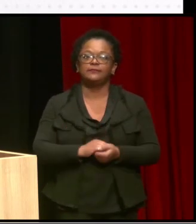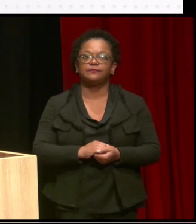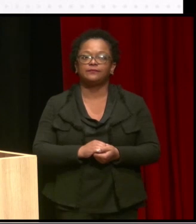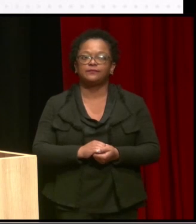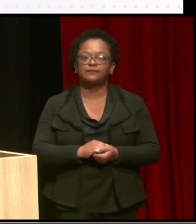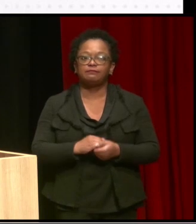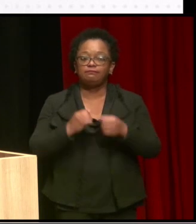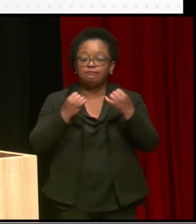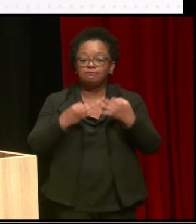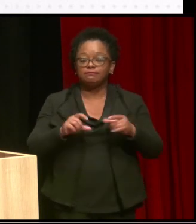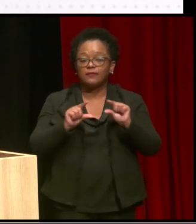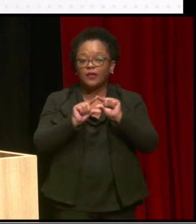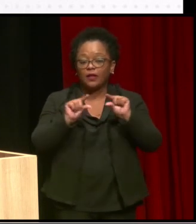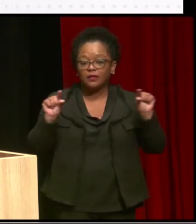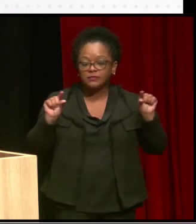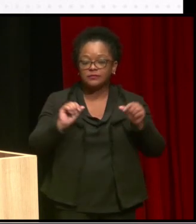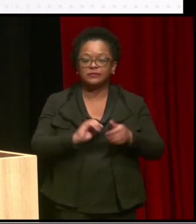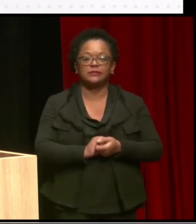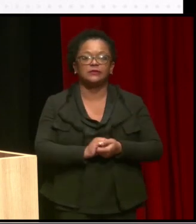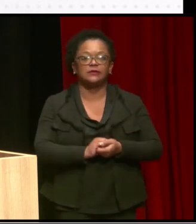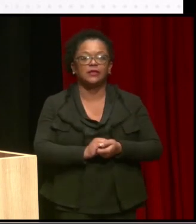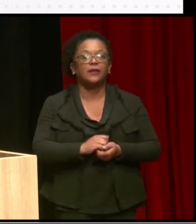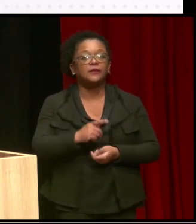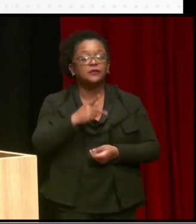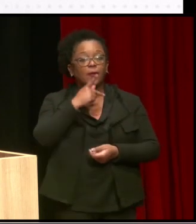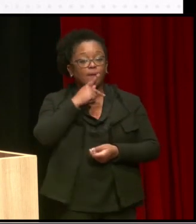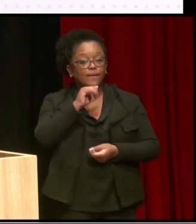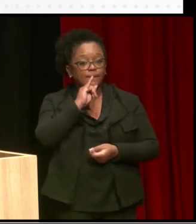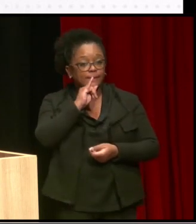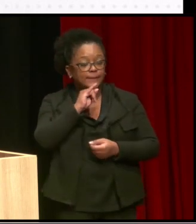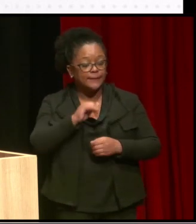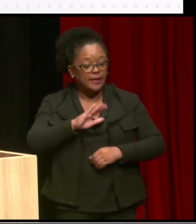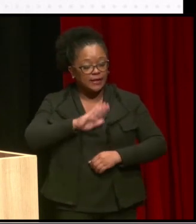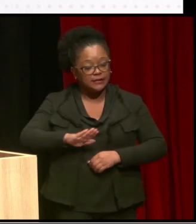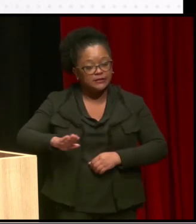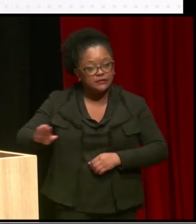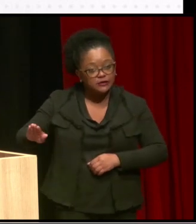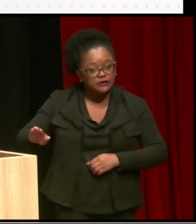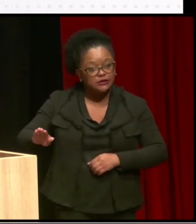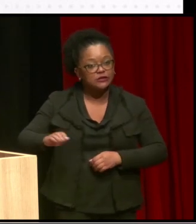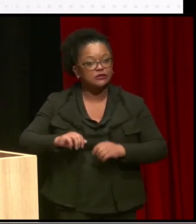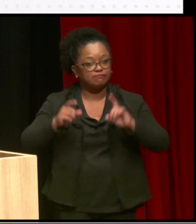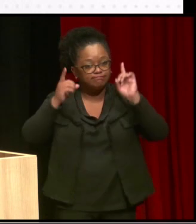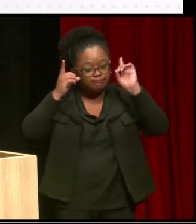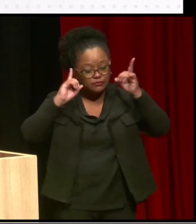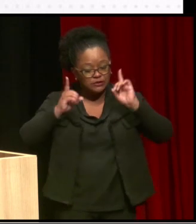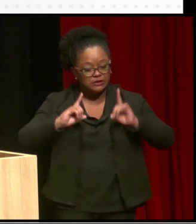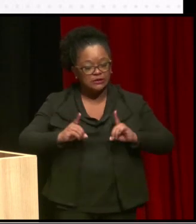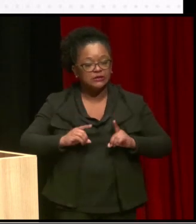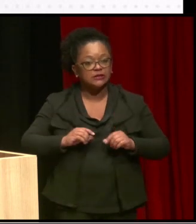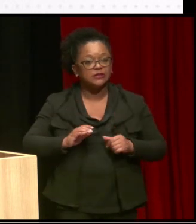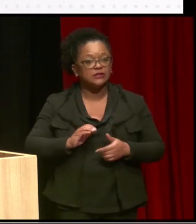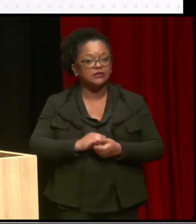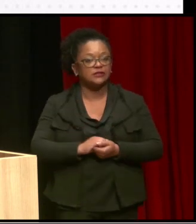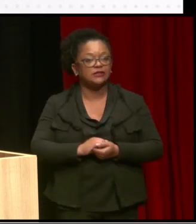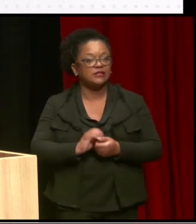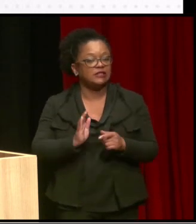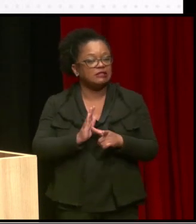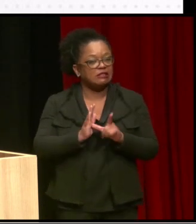de crianças com necessidades especiais provavelmente não visitam uma igreja sem um